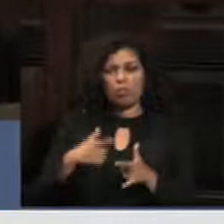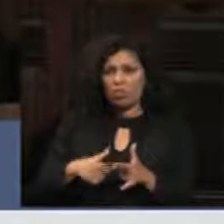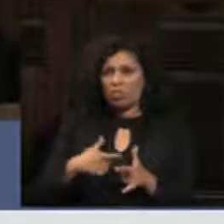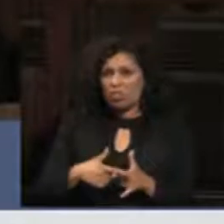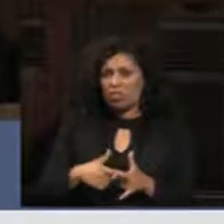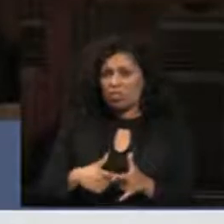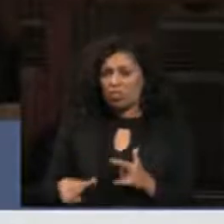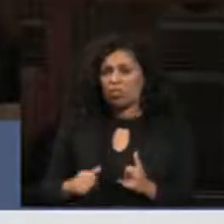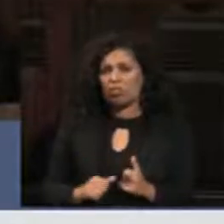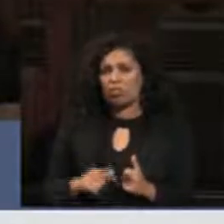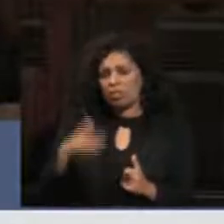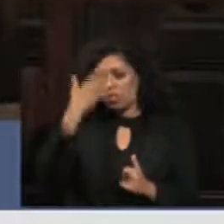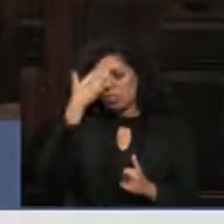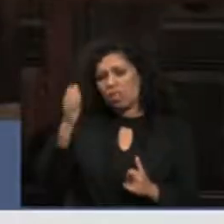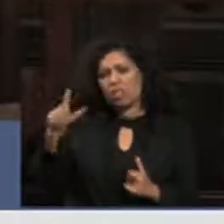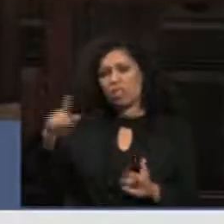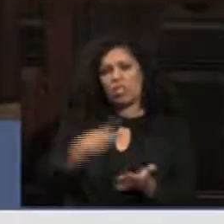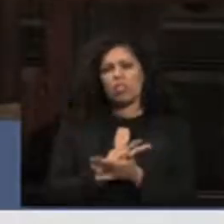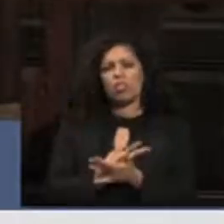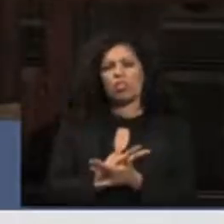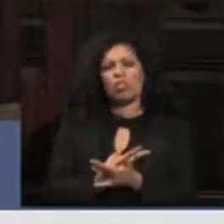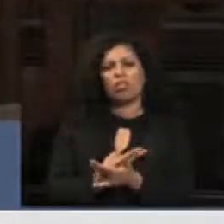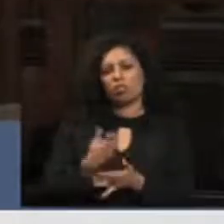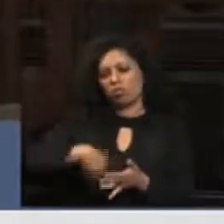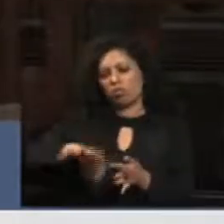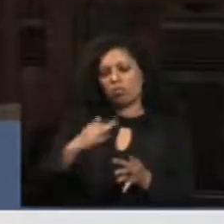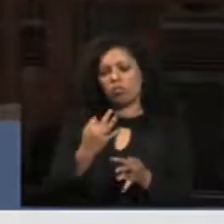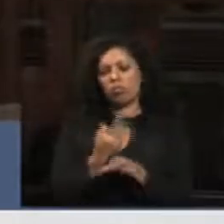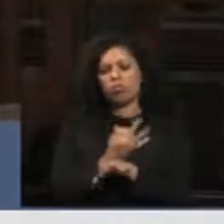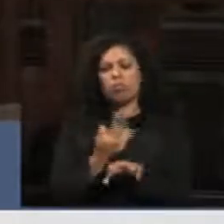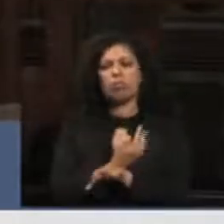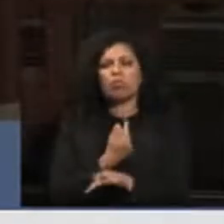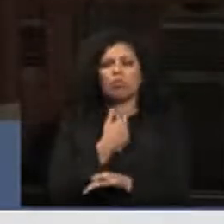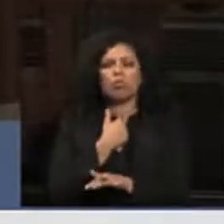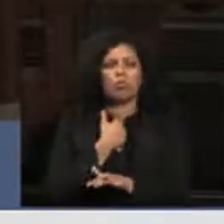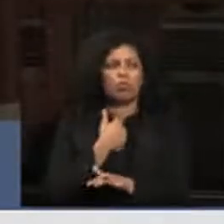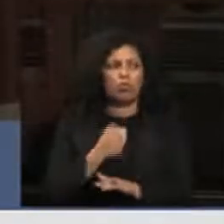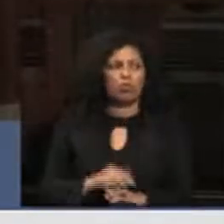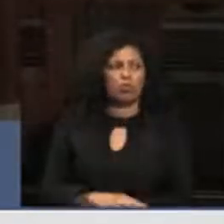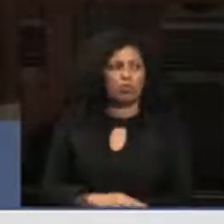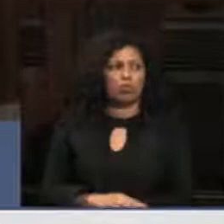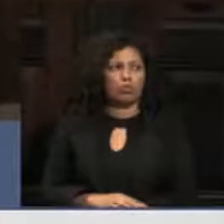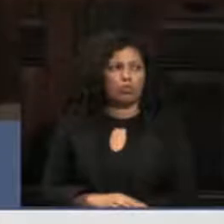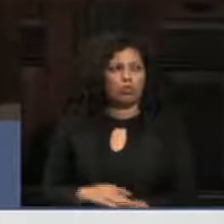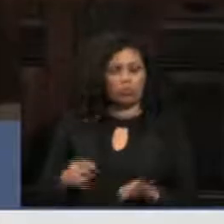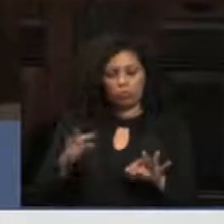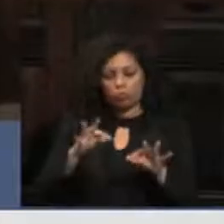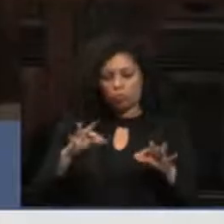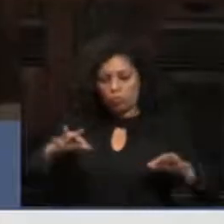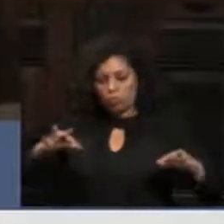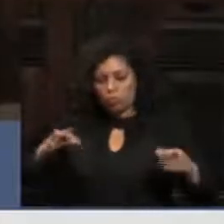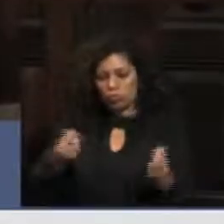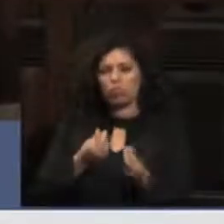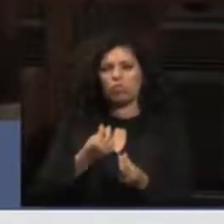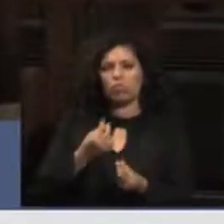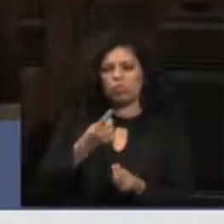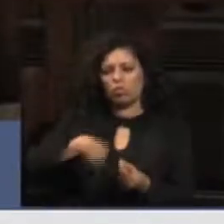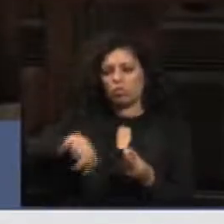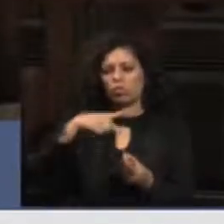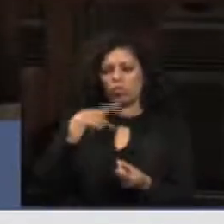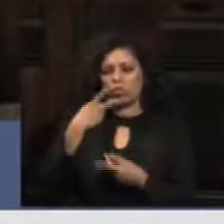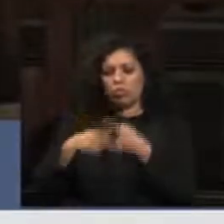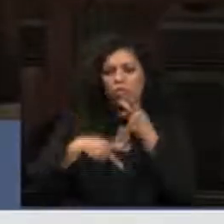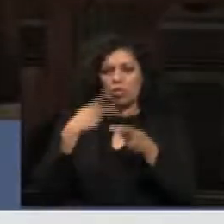negras. Isso é absolutamente inaceitável. Todas as vezes que a humanidade produziu esse tipo de